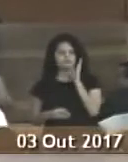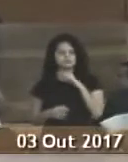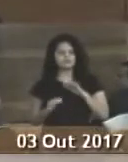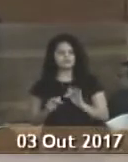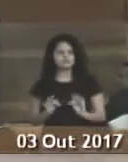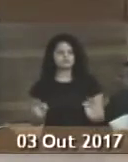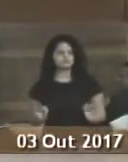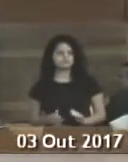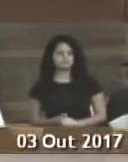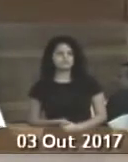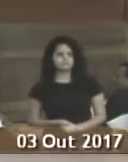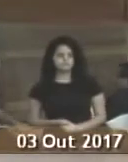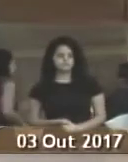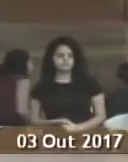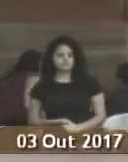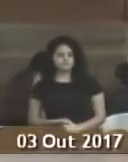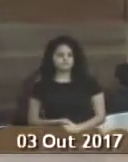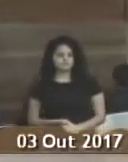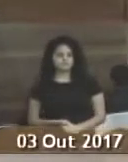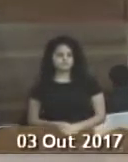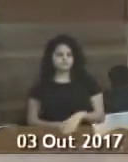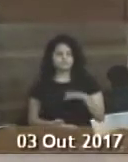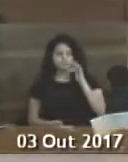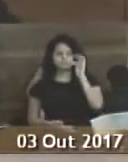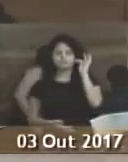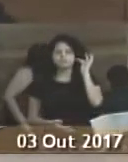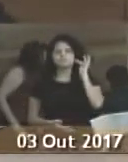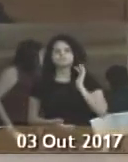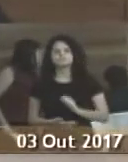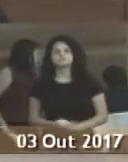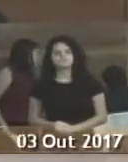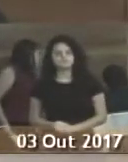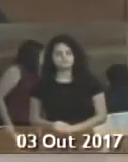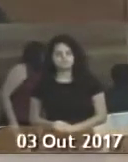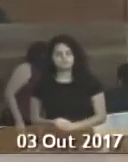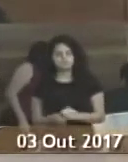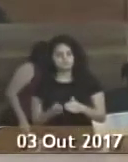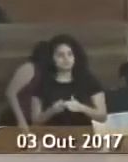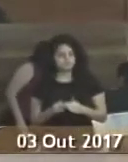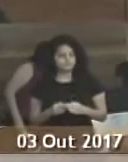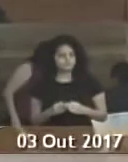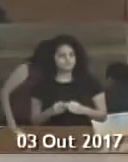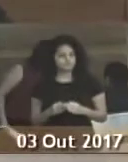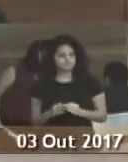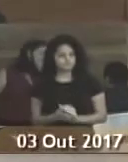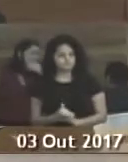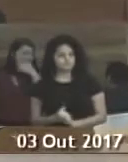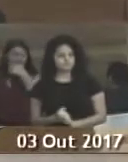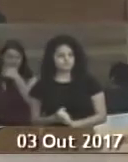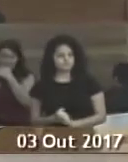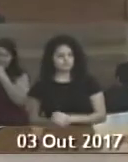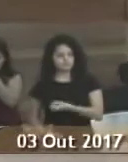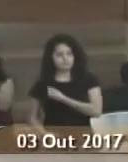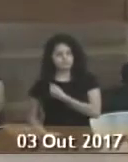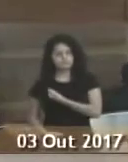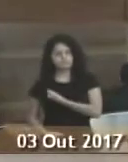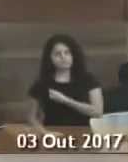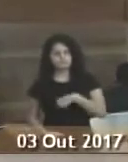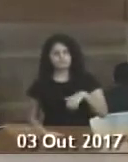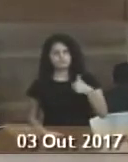a saber, requerimento verbal do vereador Flavinho para os requerimentos para o requerimento de número